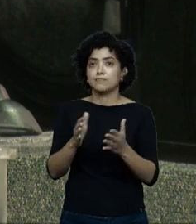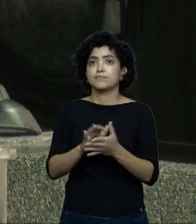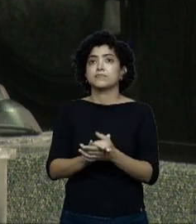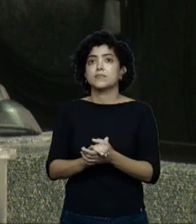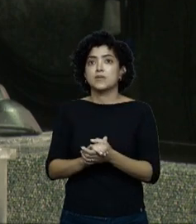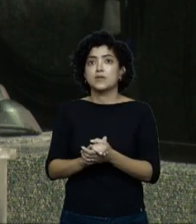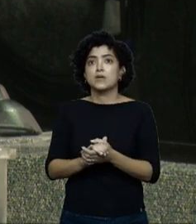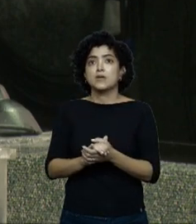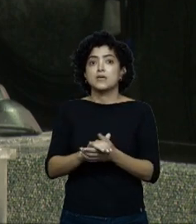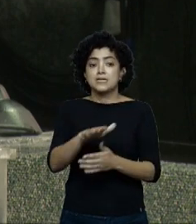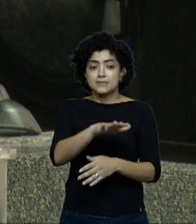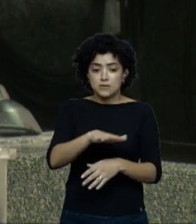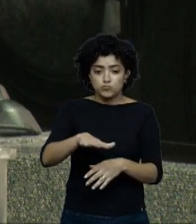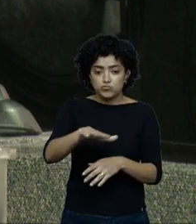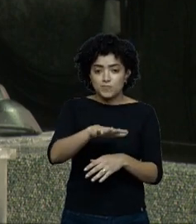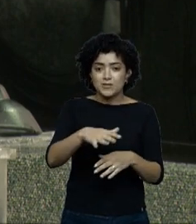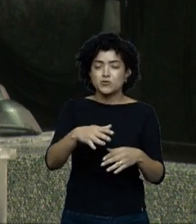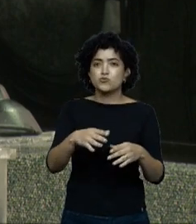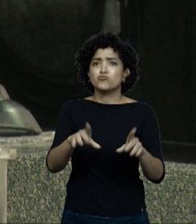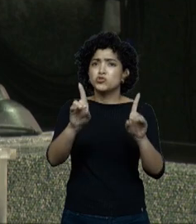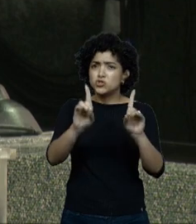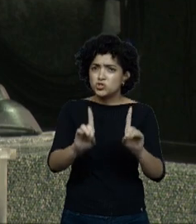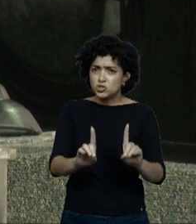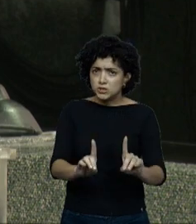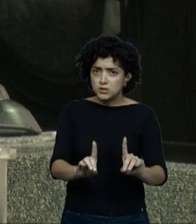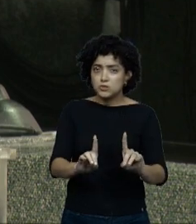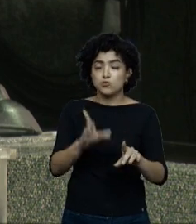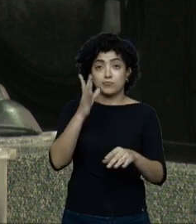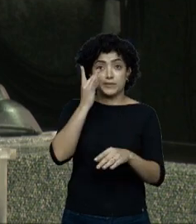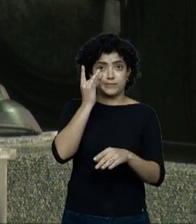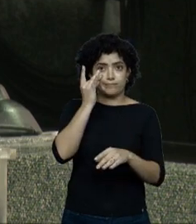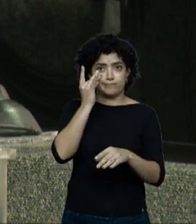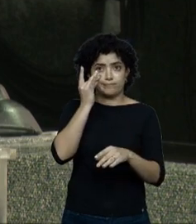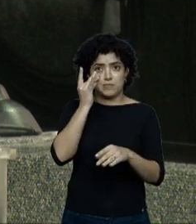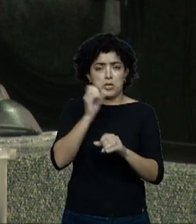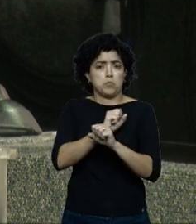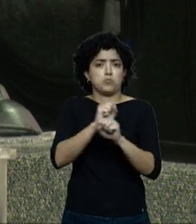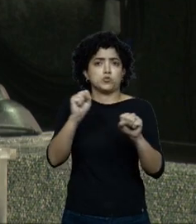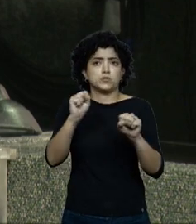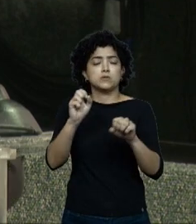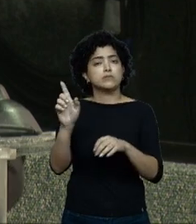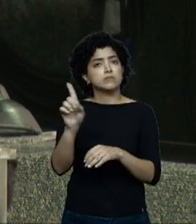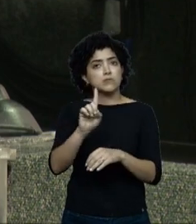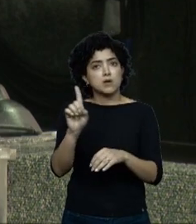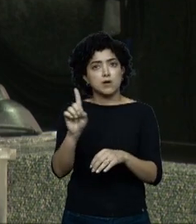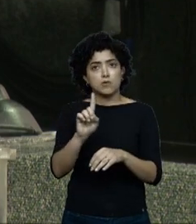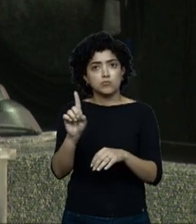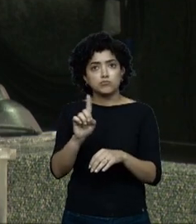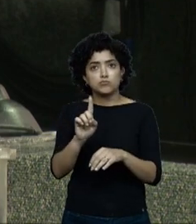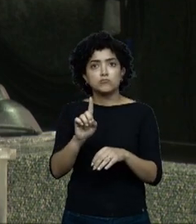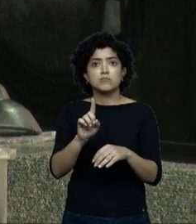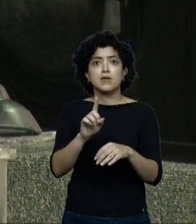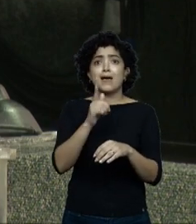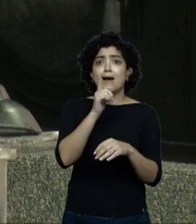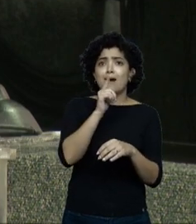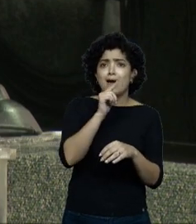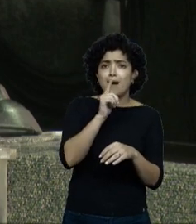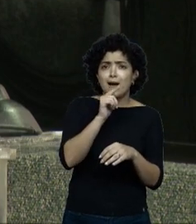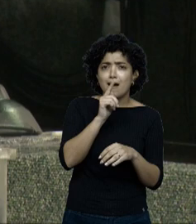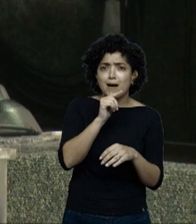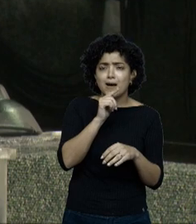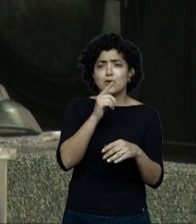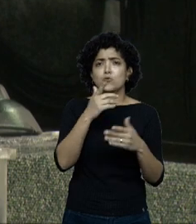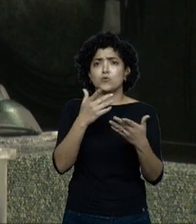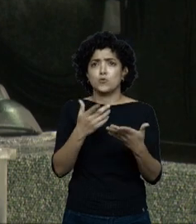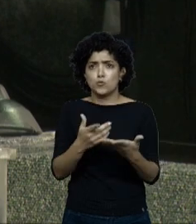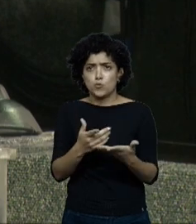ser um espaço Digno Para escolha presencial não é impossível ver uma água disponível para professor tomar